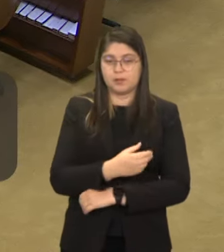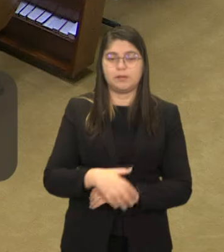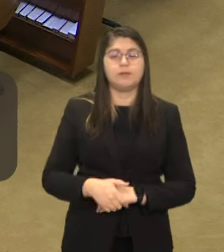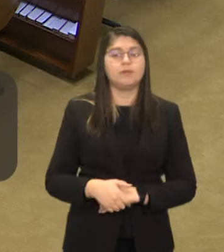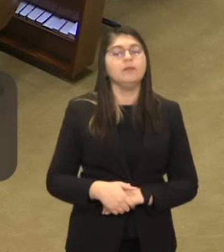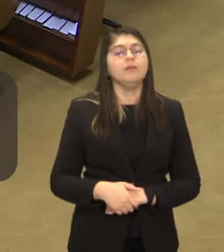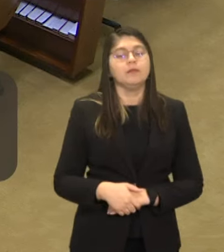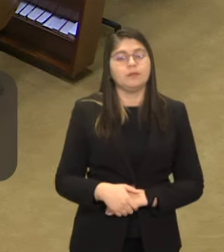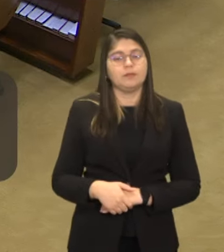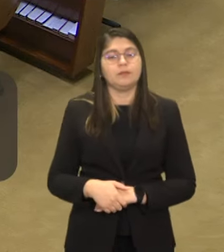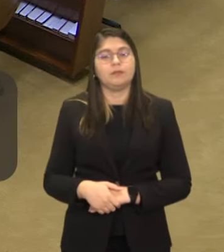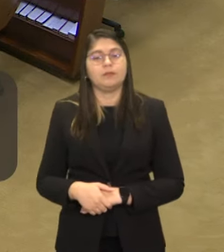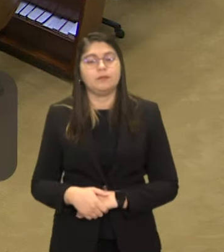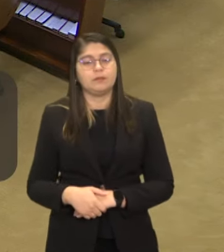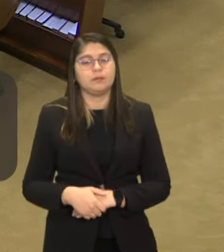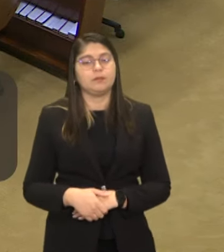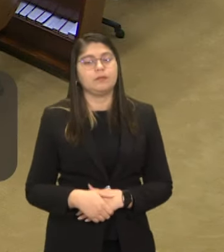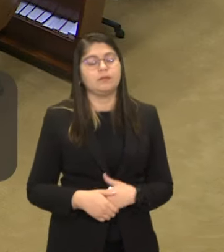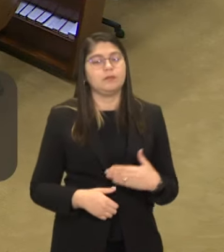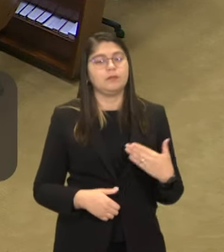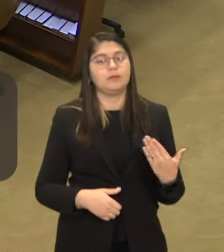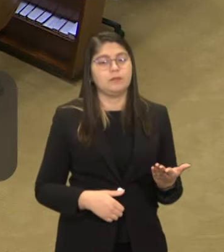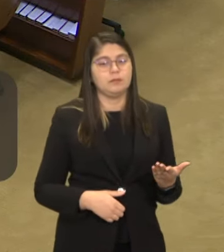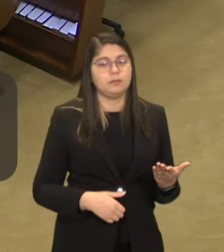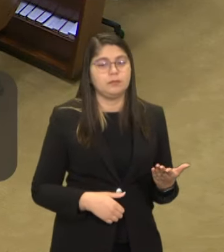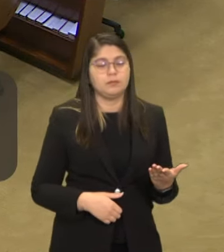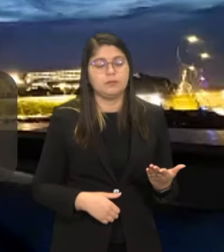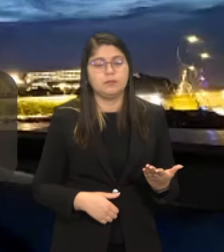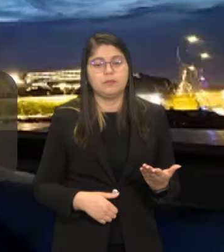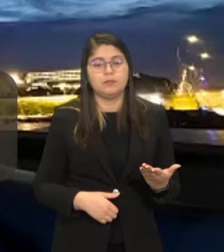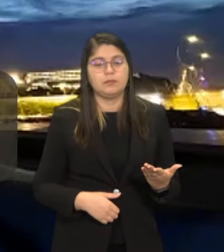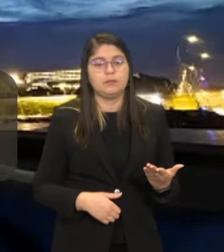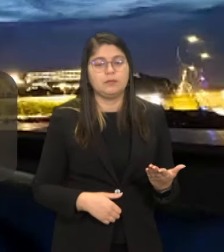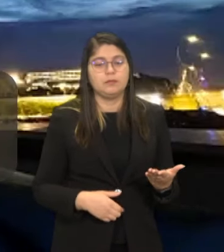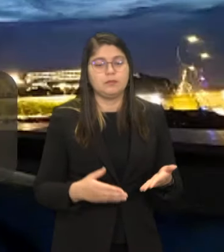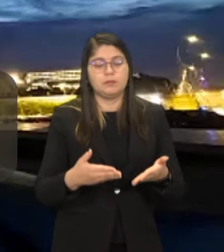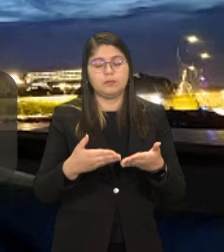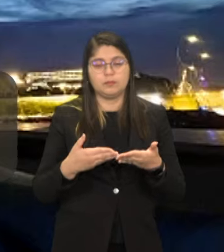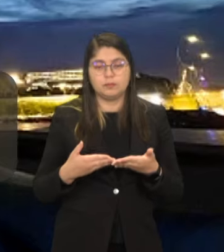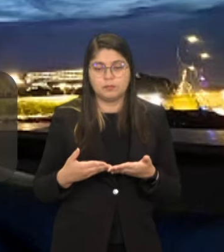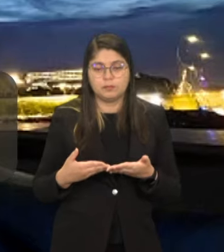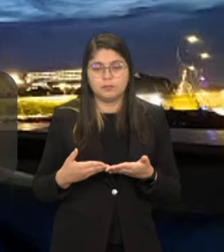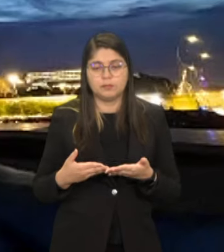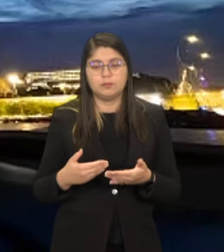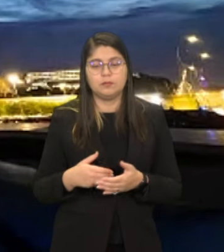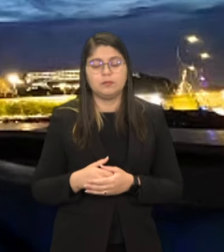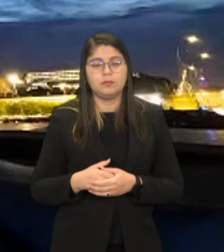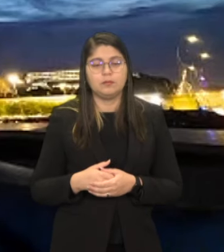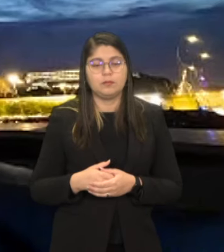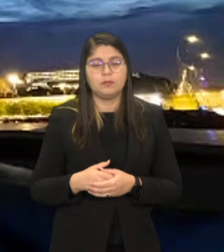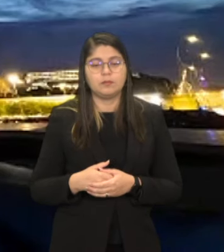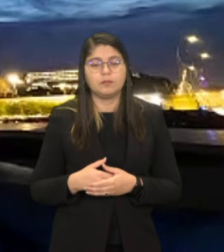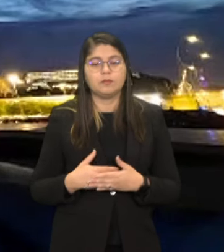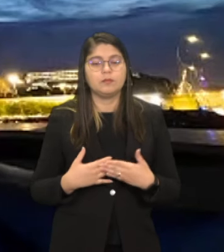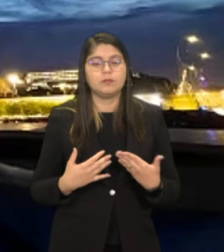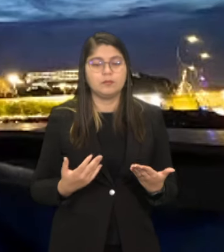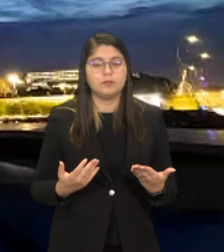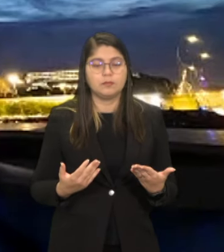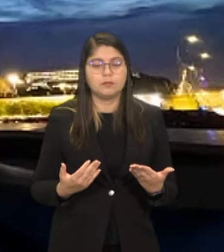ministro. Cássio, ministro. Senhor presidente. Pois não, ministro André. Me perdoe, até para que eu, preservando aqui até a